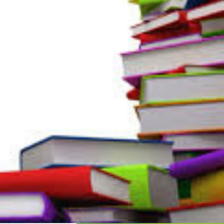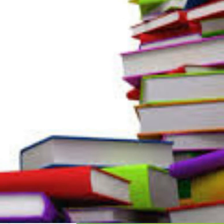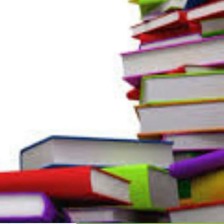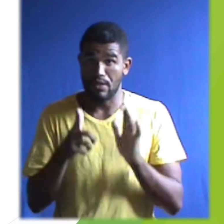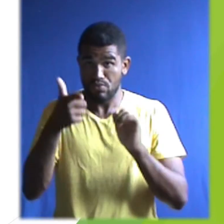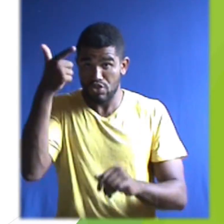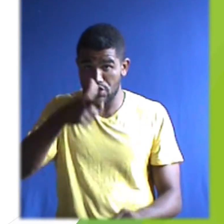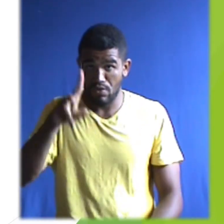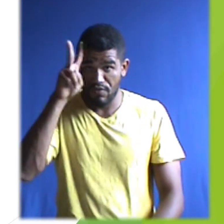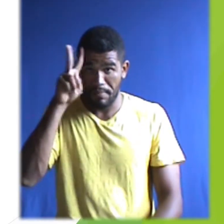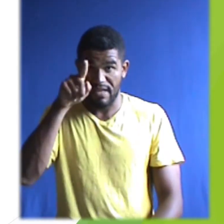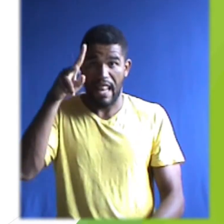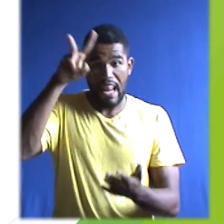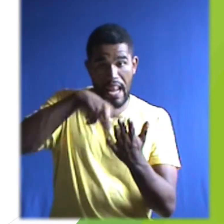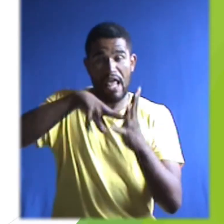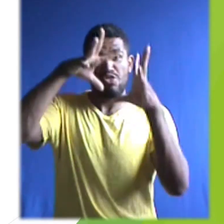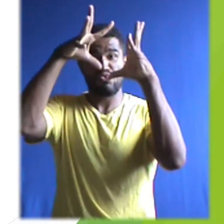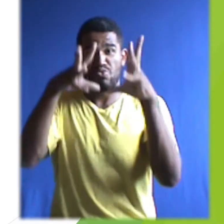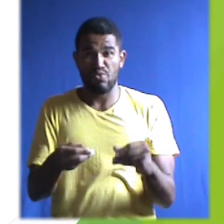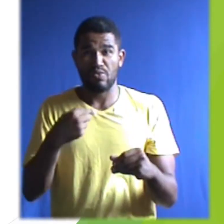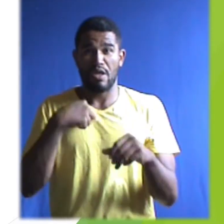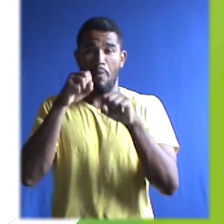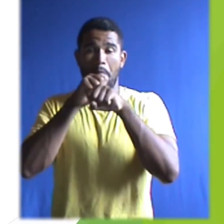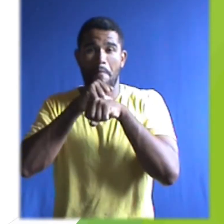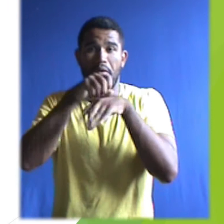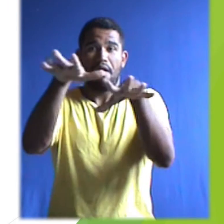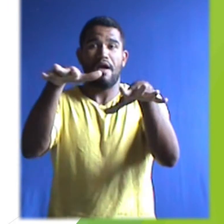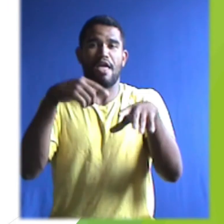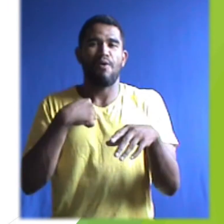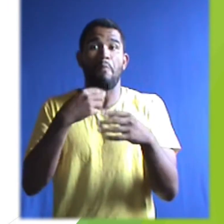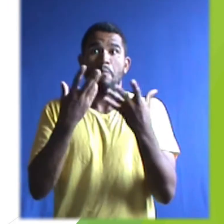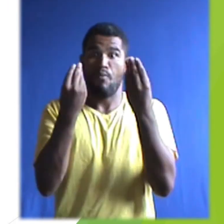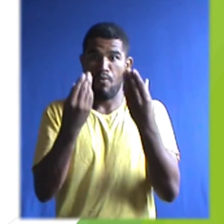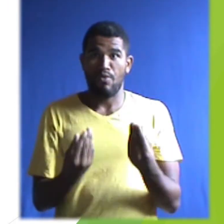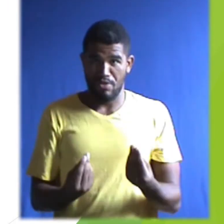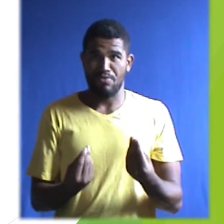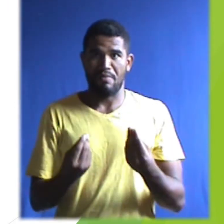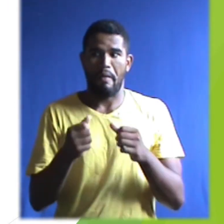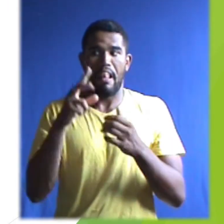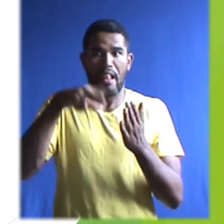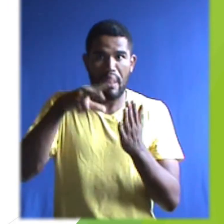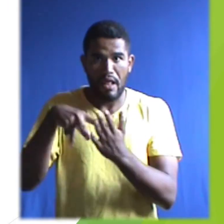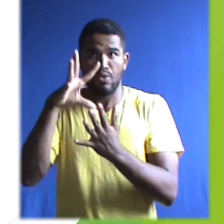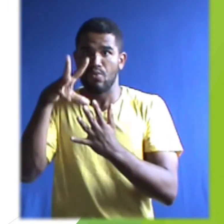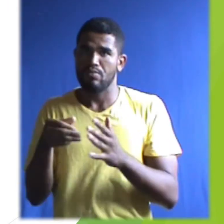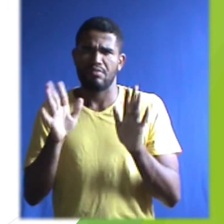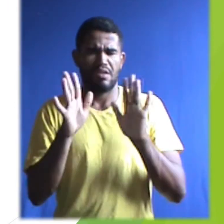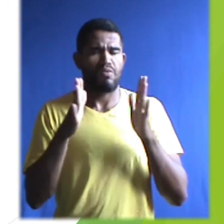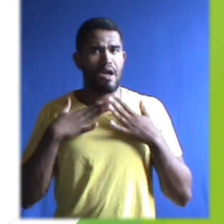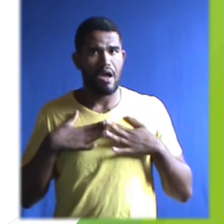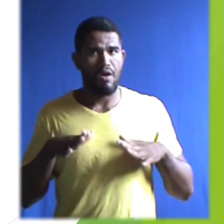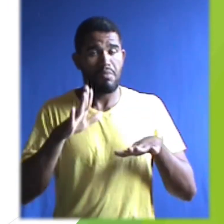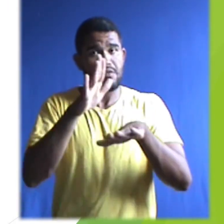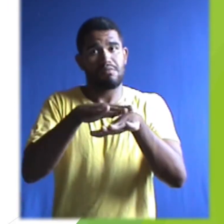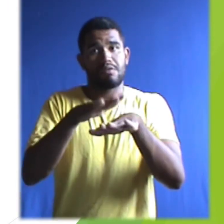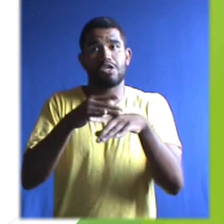Você então não é obrigado a ler todo o material, já que a maior parte deles é facultativo, e eu também